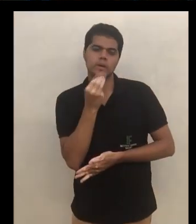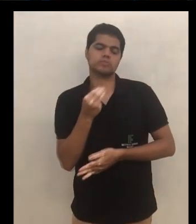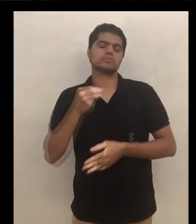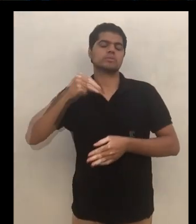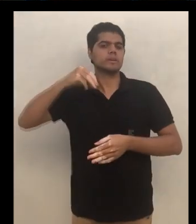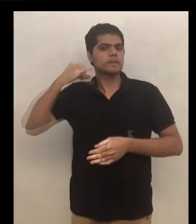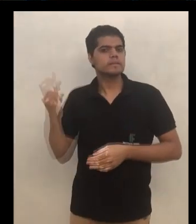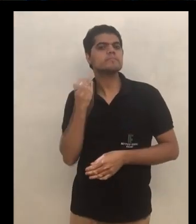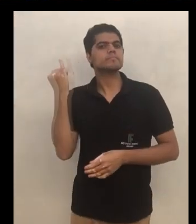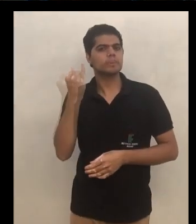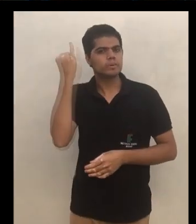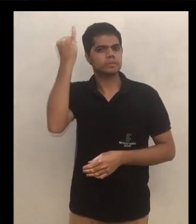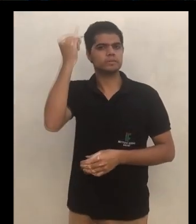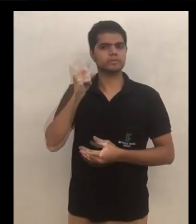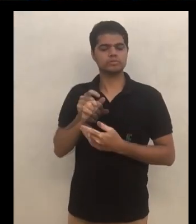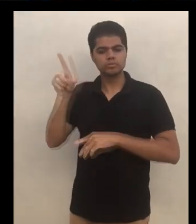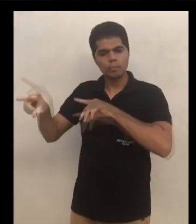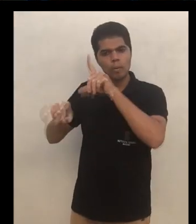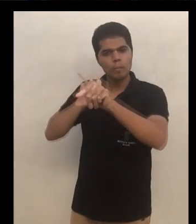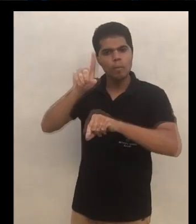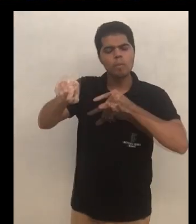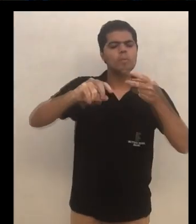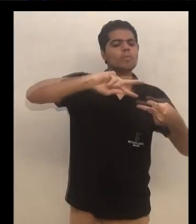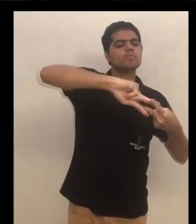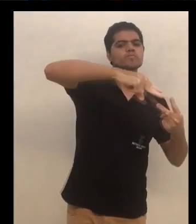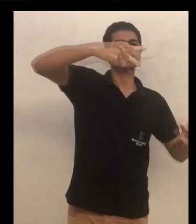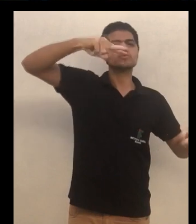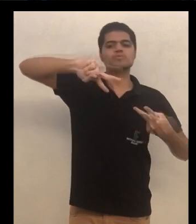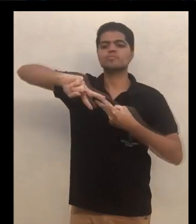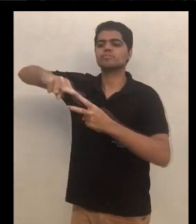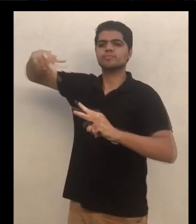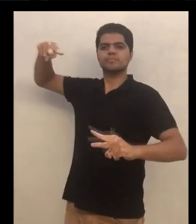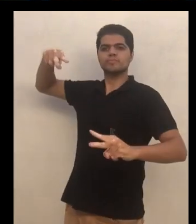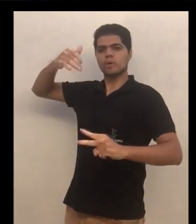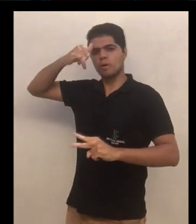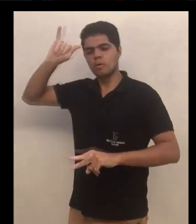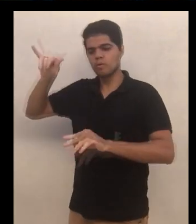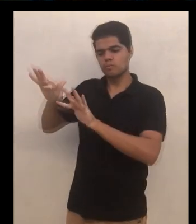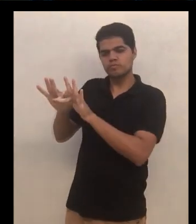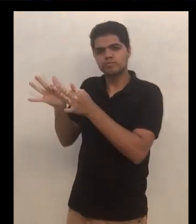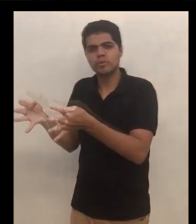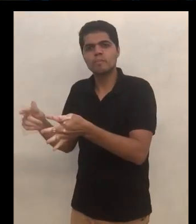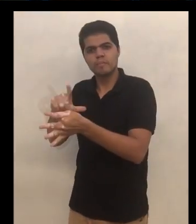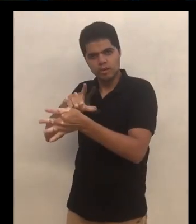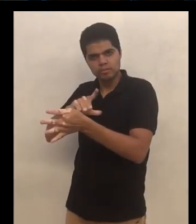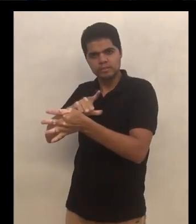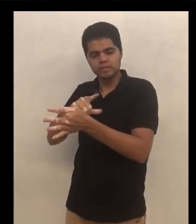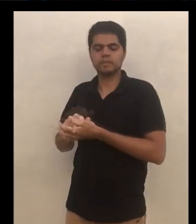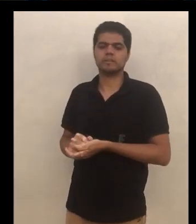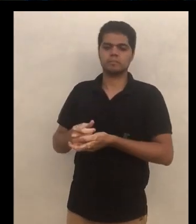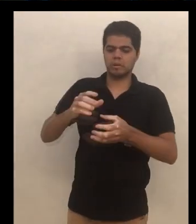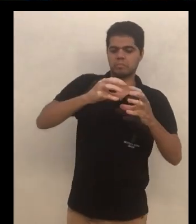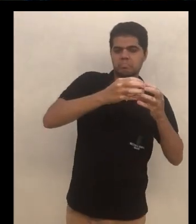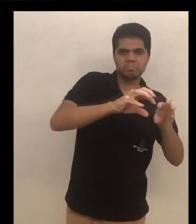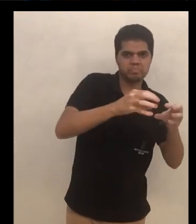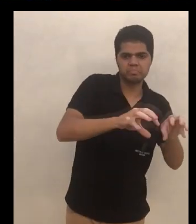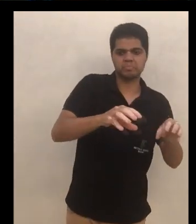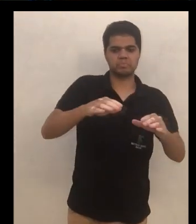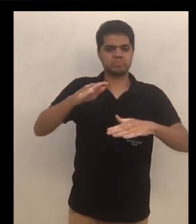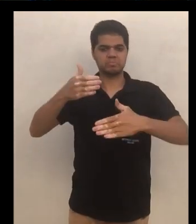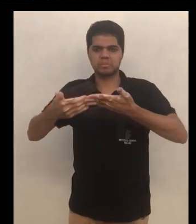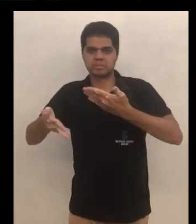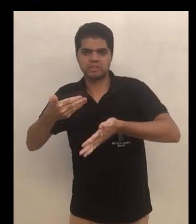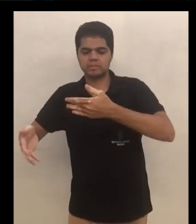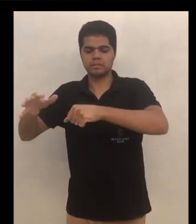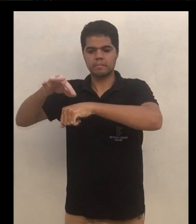são selecionados geneticamente, como tipo caipira, para ovos e para carne. Nós temos várias linhagens. Essa aqui